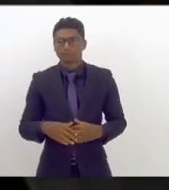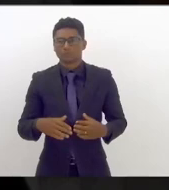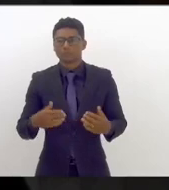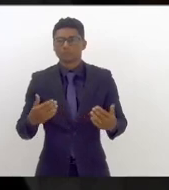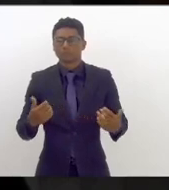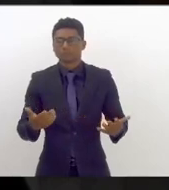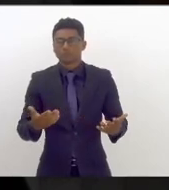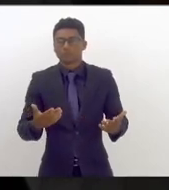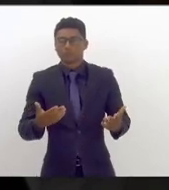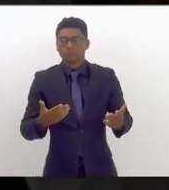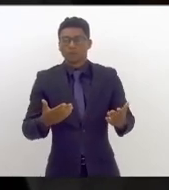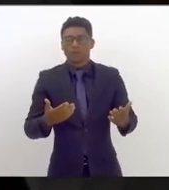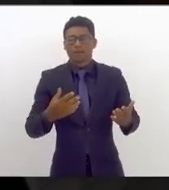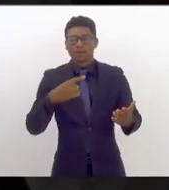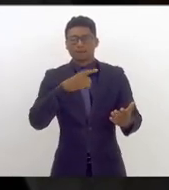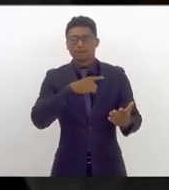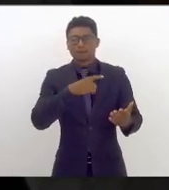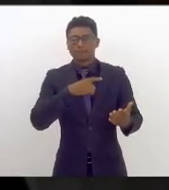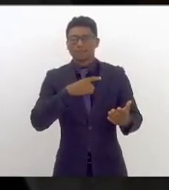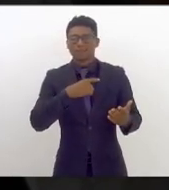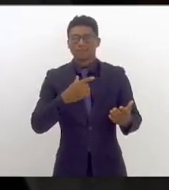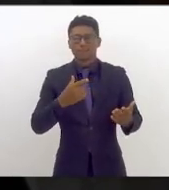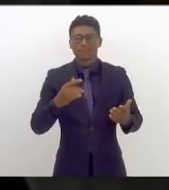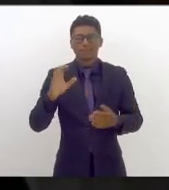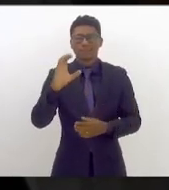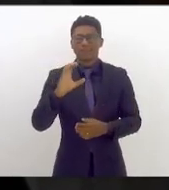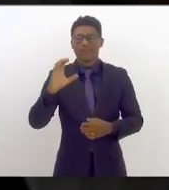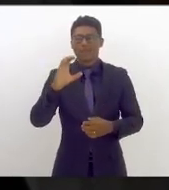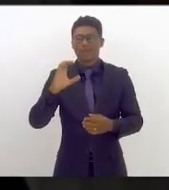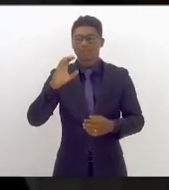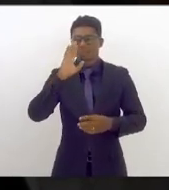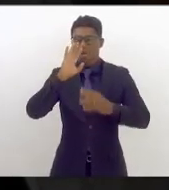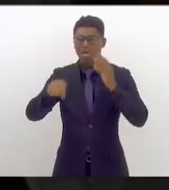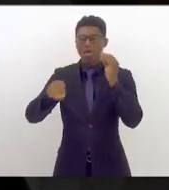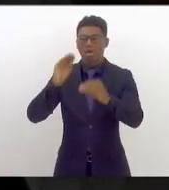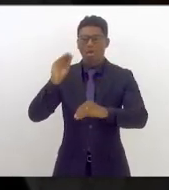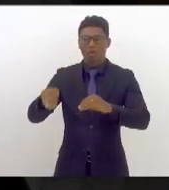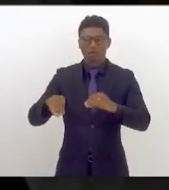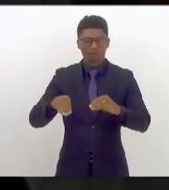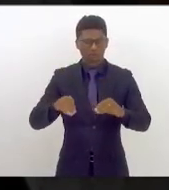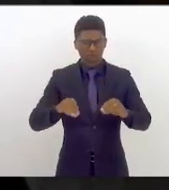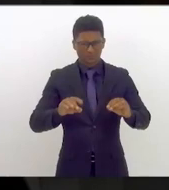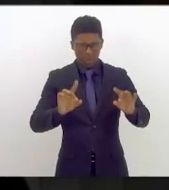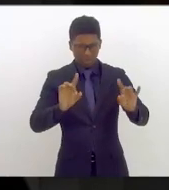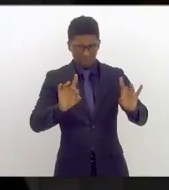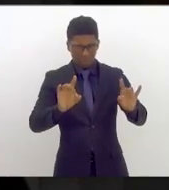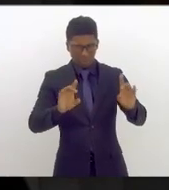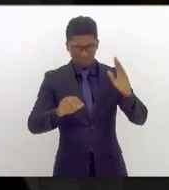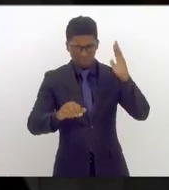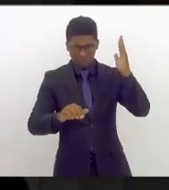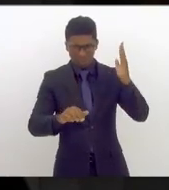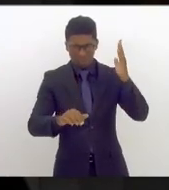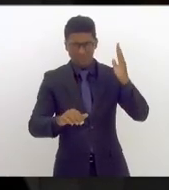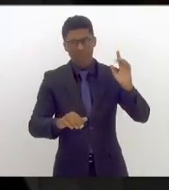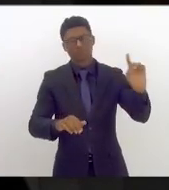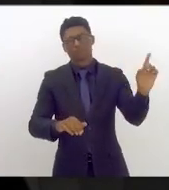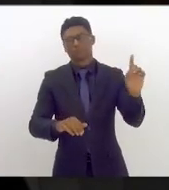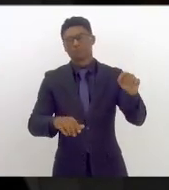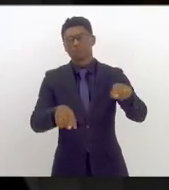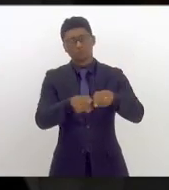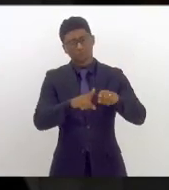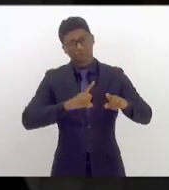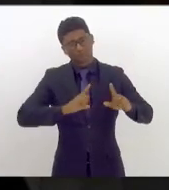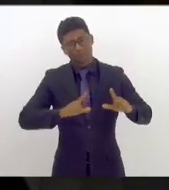de negacionismo, de negar ciência, enfim, isso não foi só discurso, né? Além do discurso, teve medidas concretas